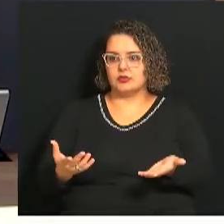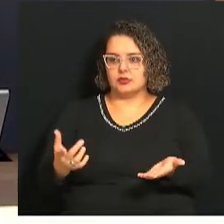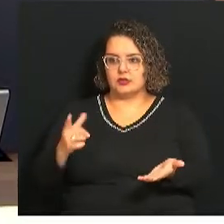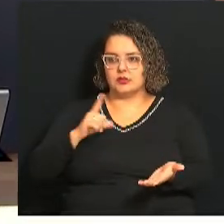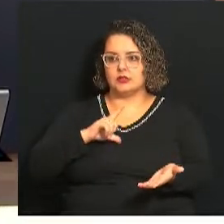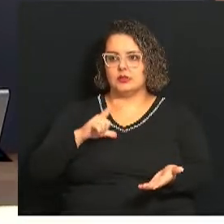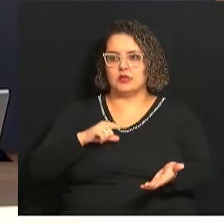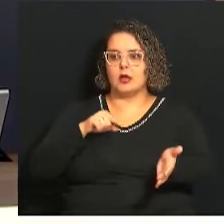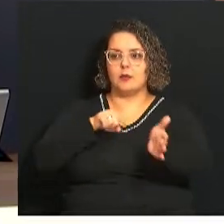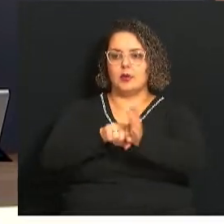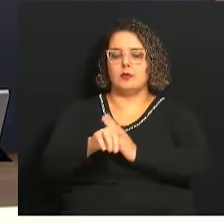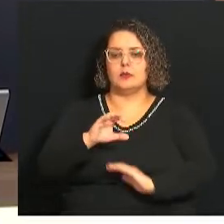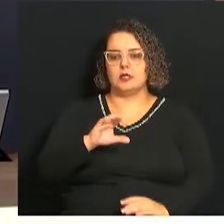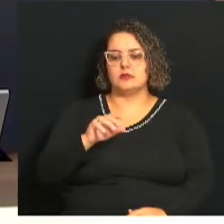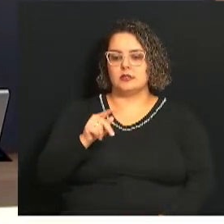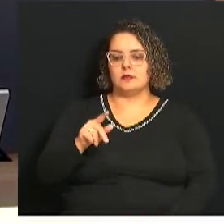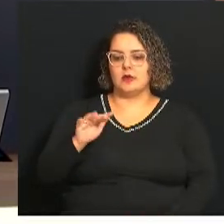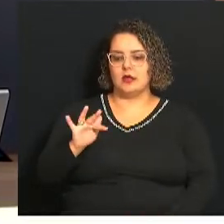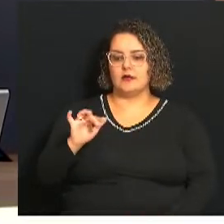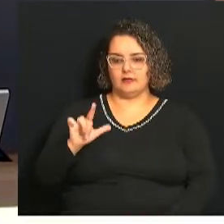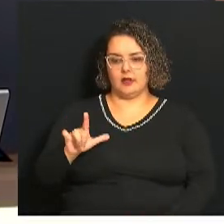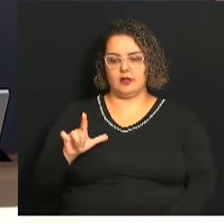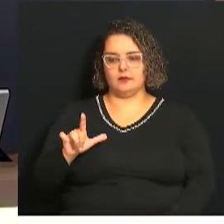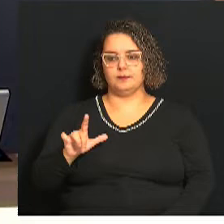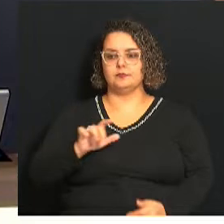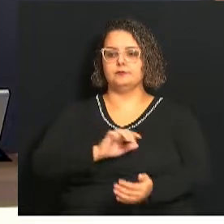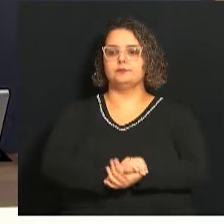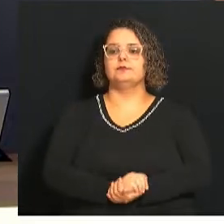CPFL. Então,